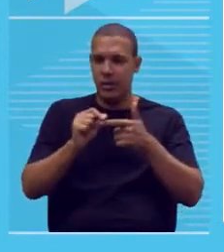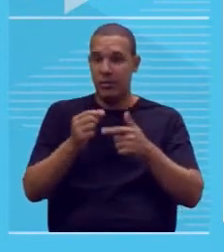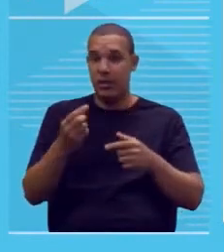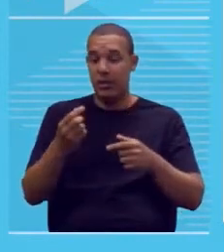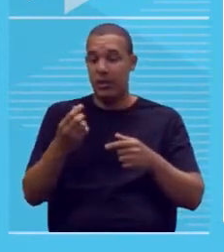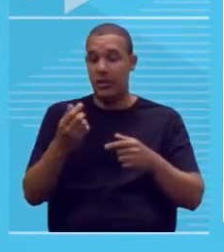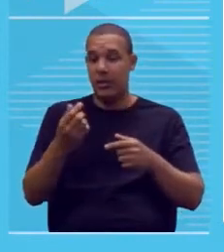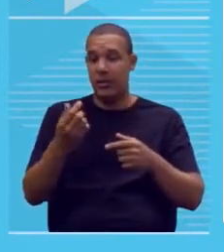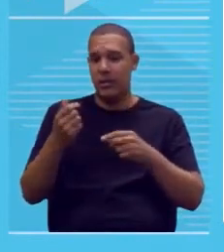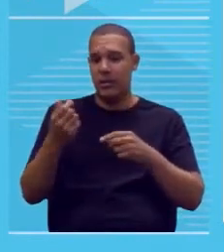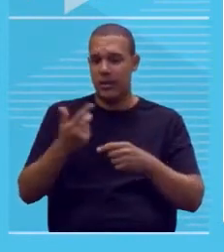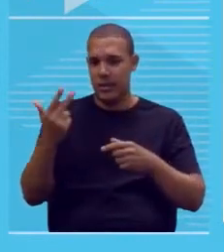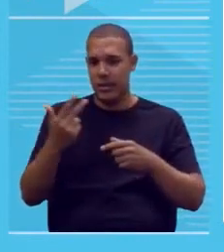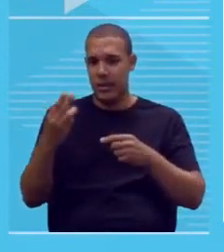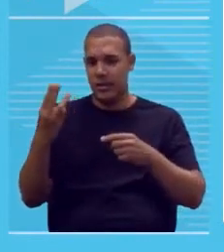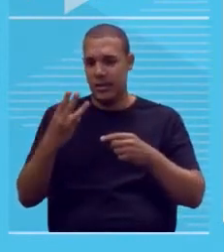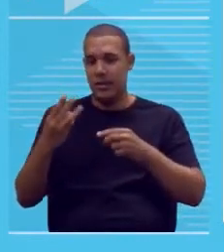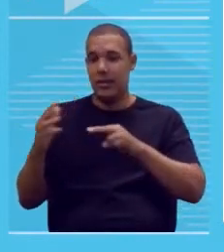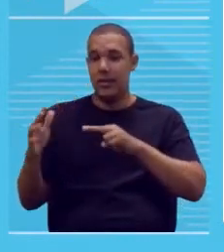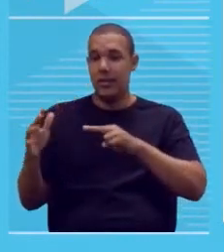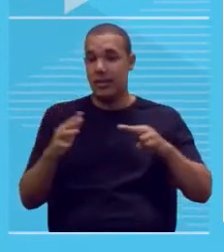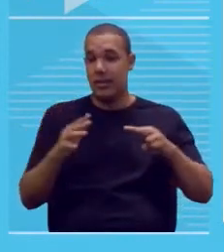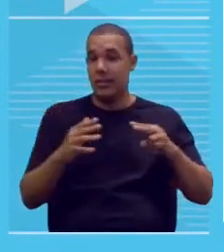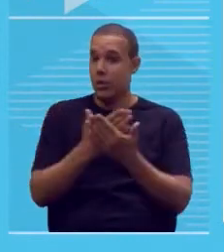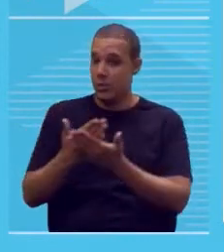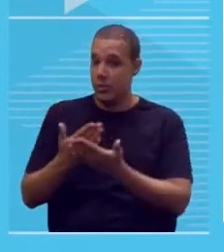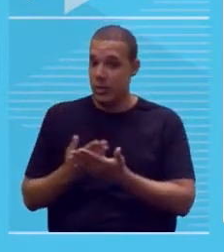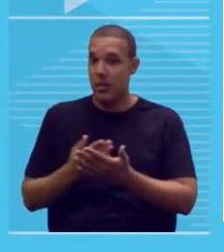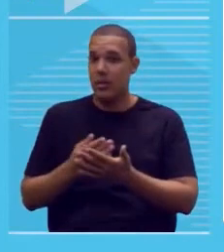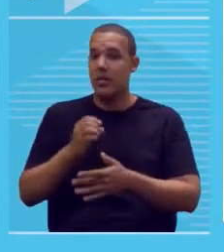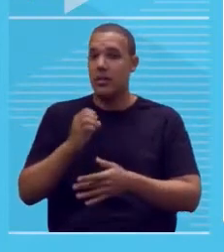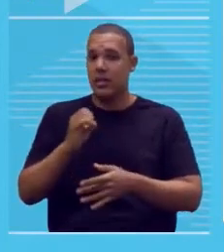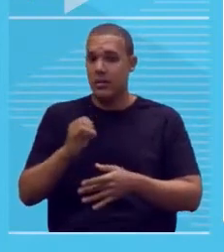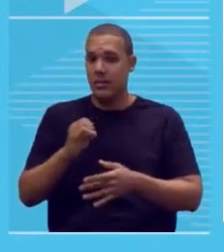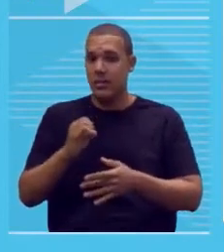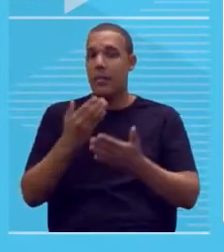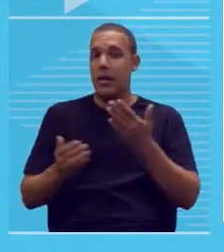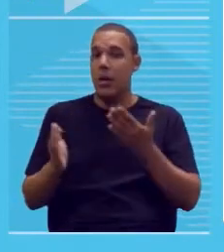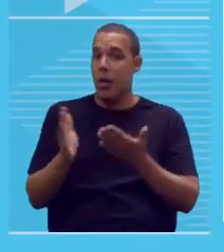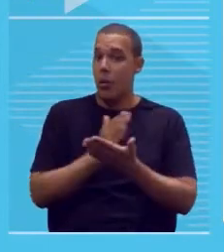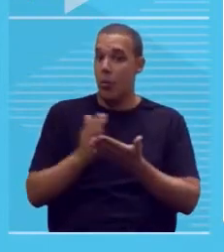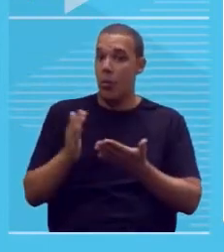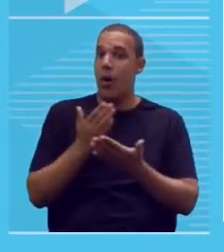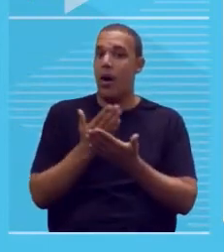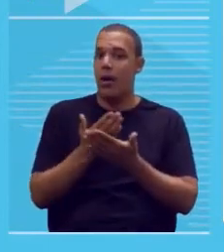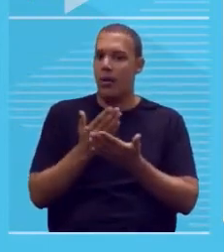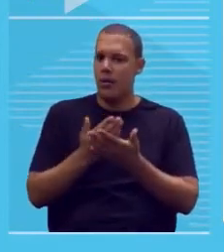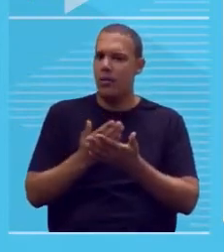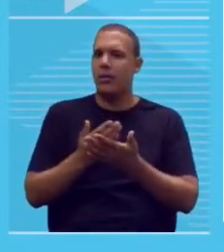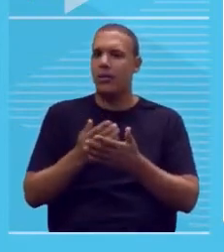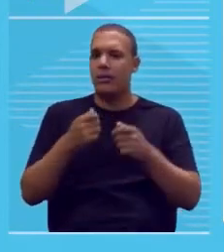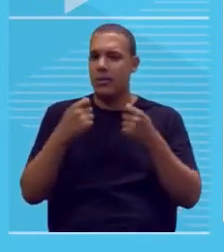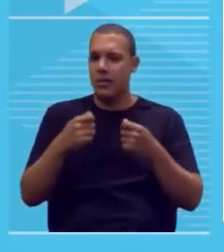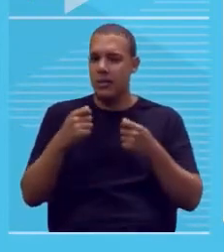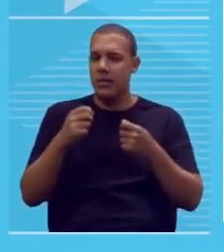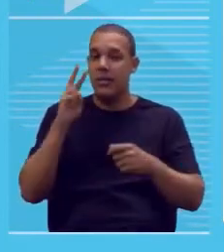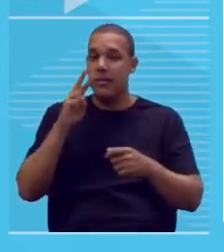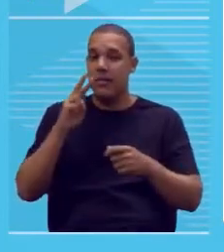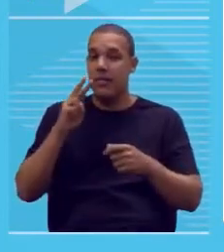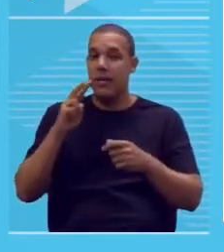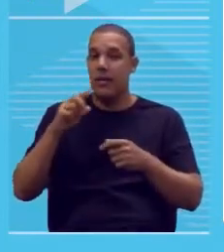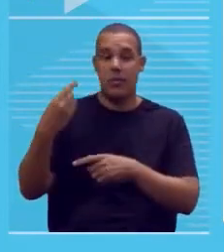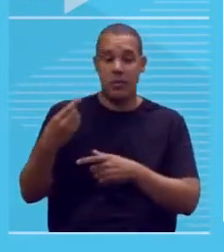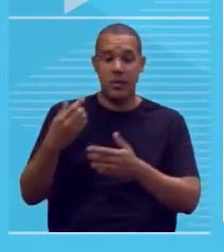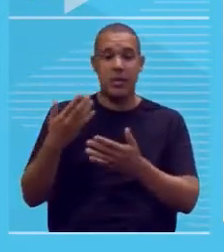semana. Então, se porventura você tiver perdido as aulas anteriores, vou fazer o convite para você estar dando uma passada depois na plataforma do